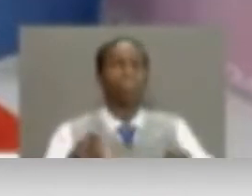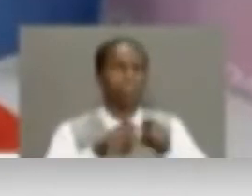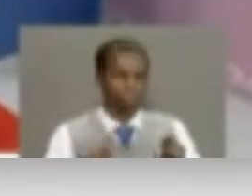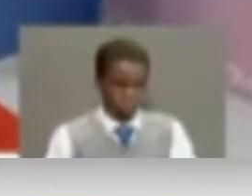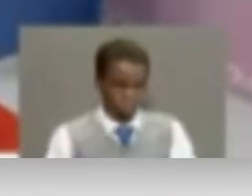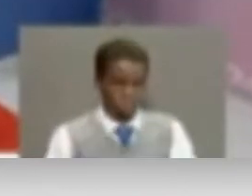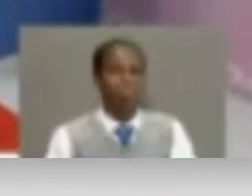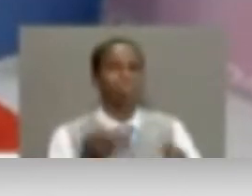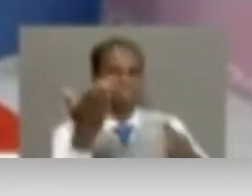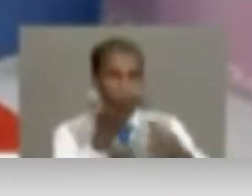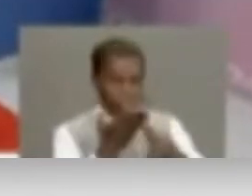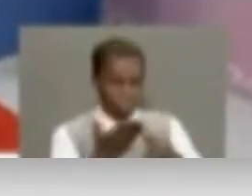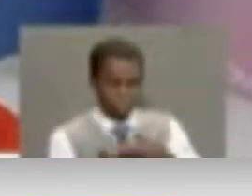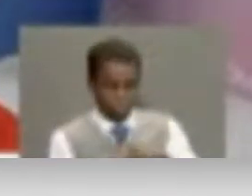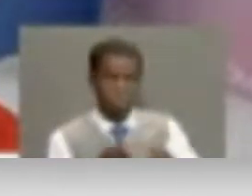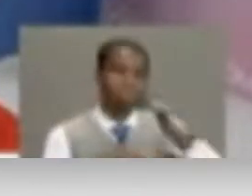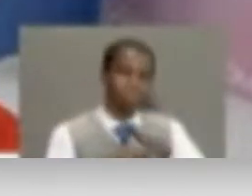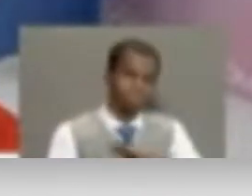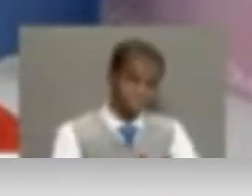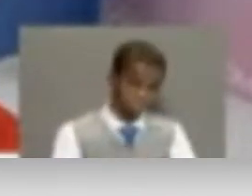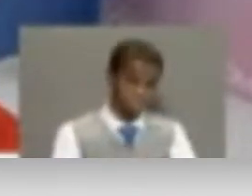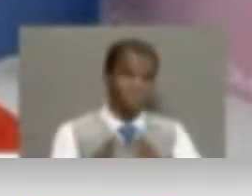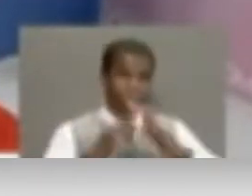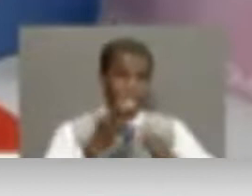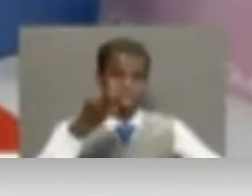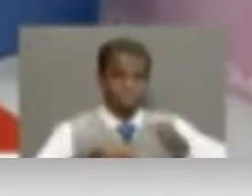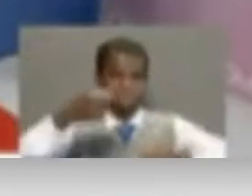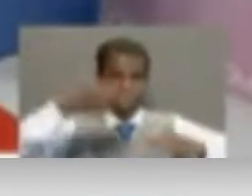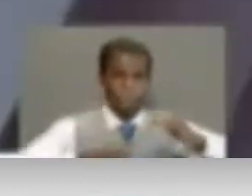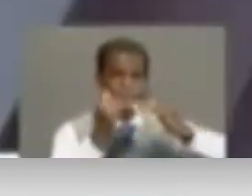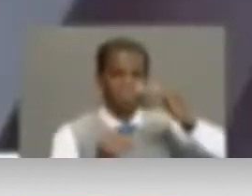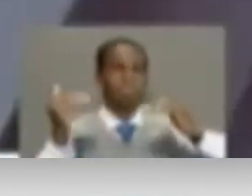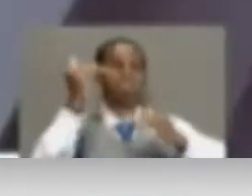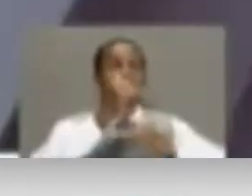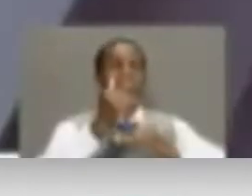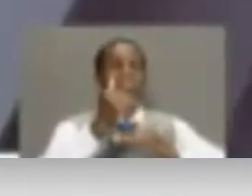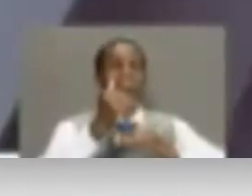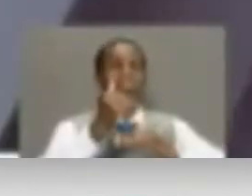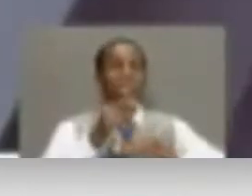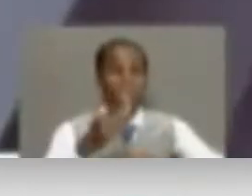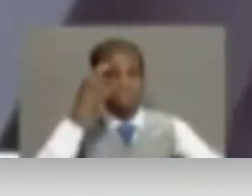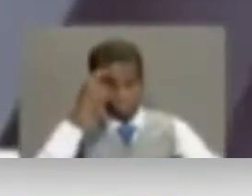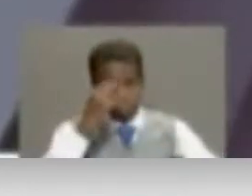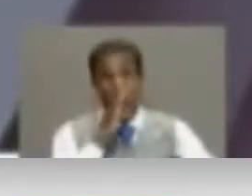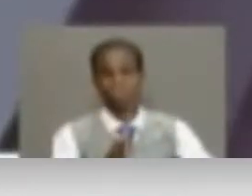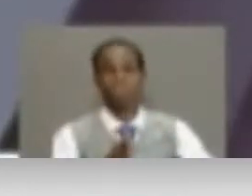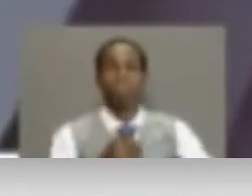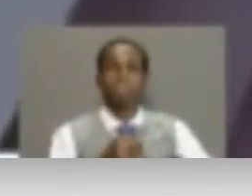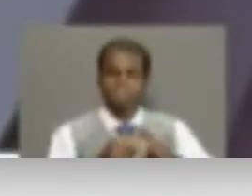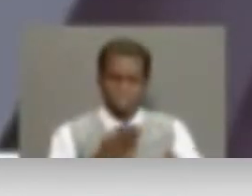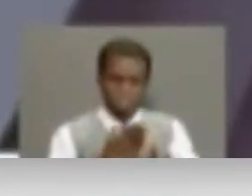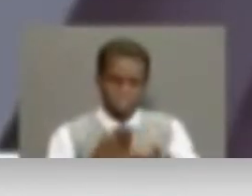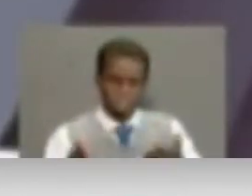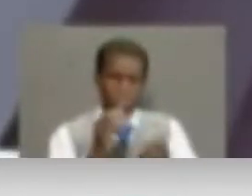ia a este fim. Uhum. E a surpresa é para aquilo que é o,